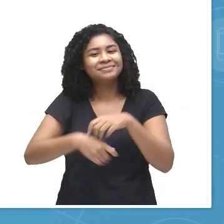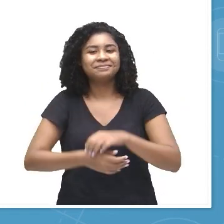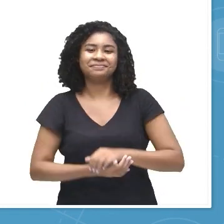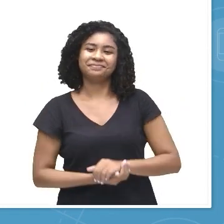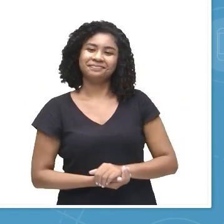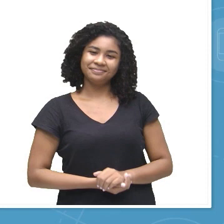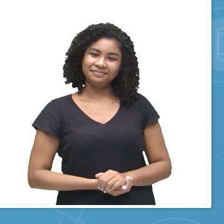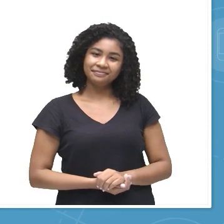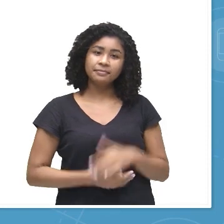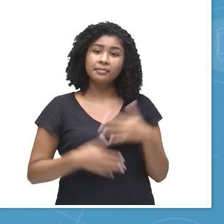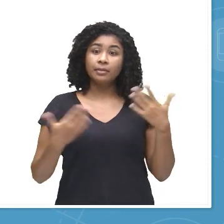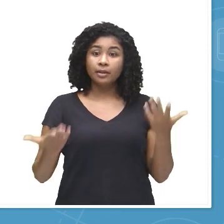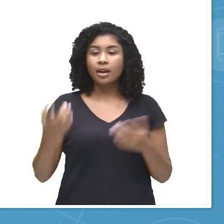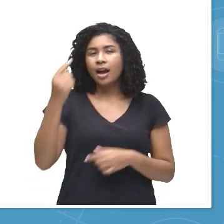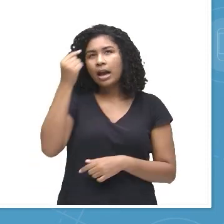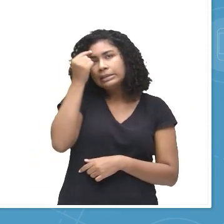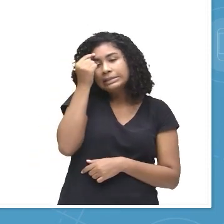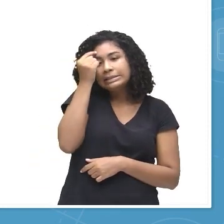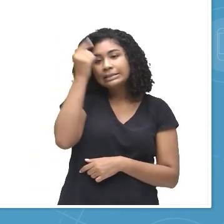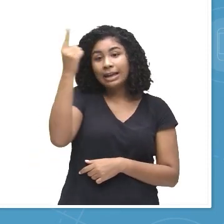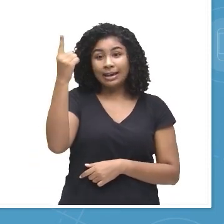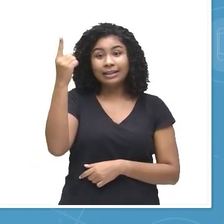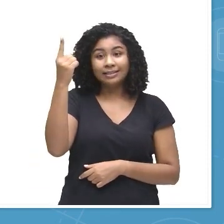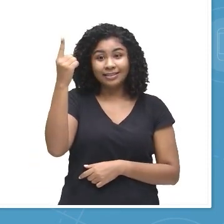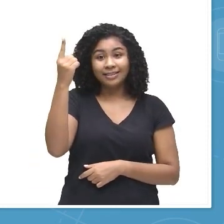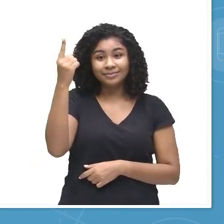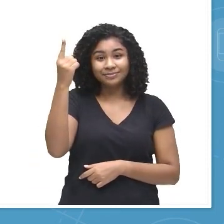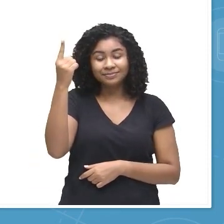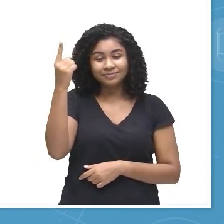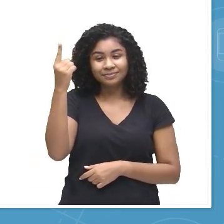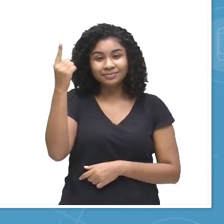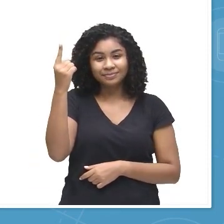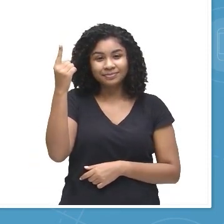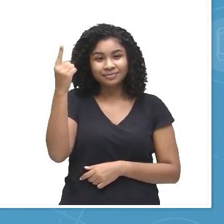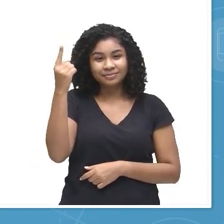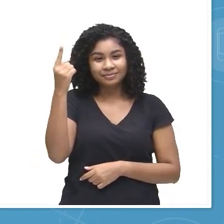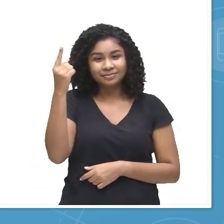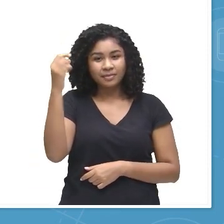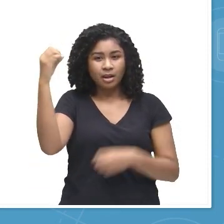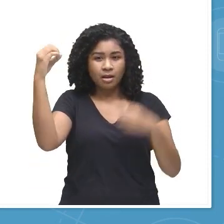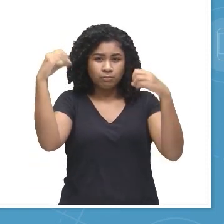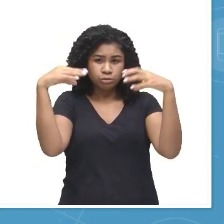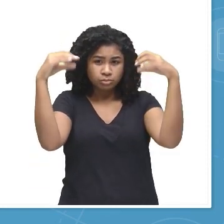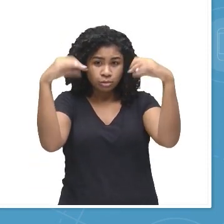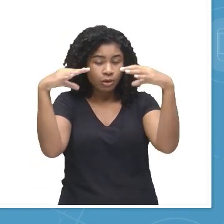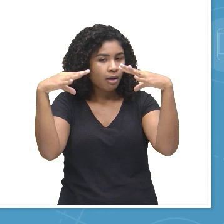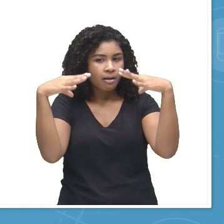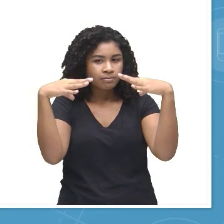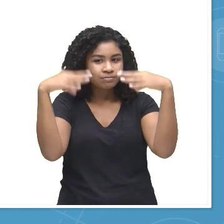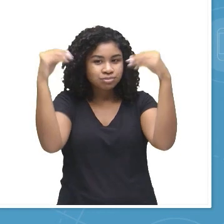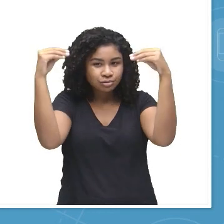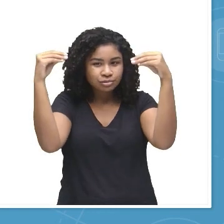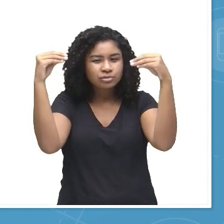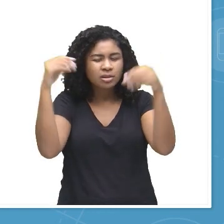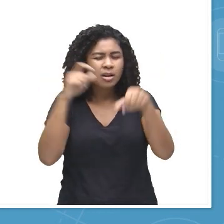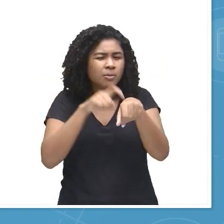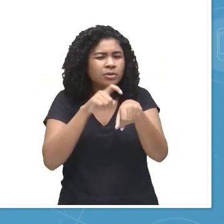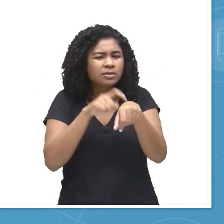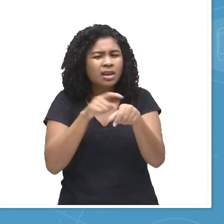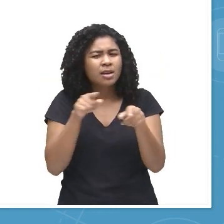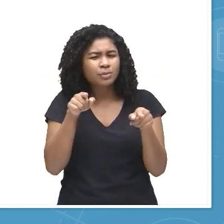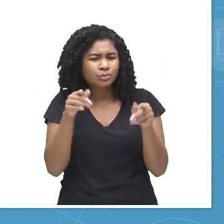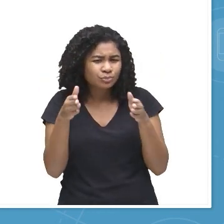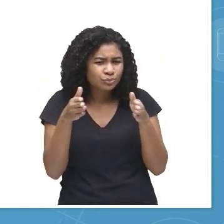a ideia, né? A ideia de que as luzes da cidade fossem apagadas por alguns instantes, para que eles pudessem fazer